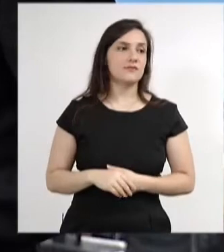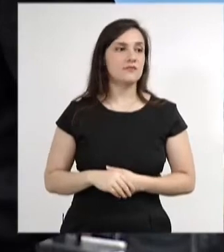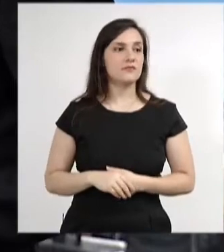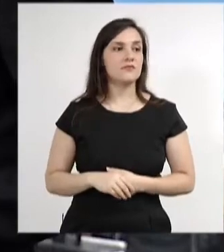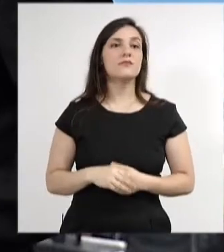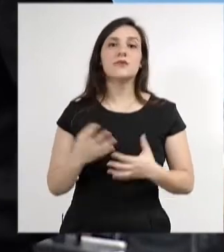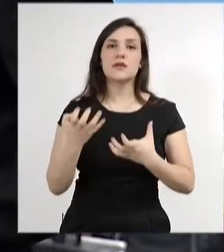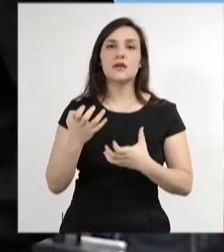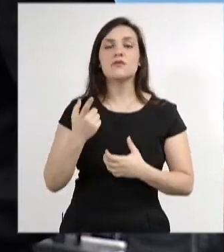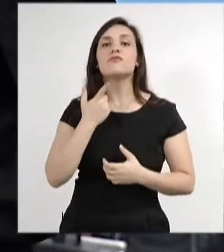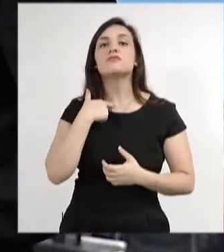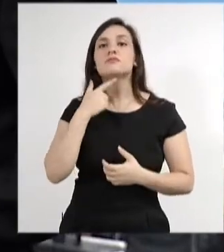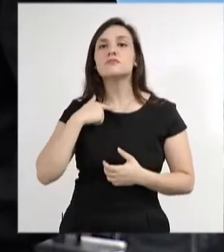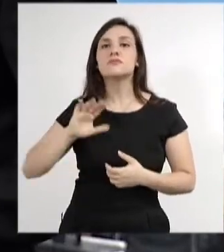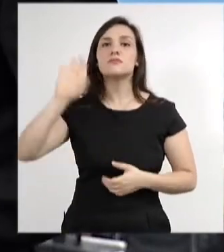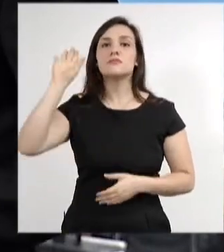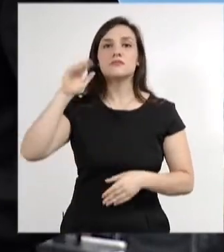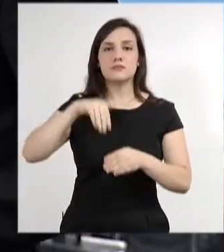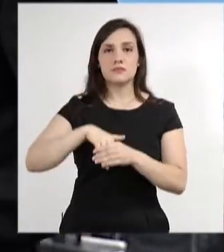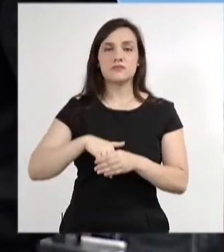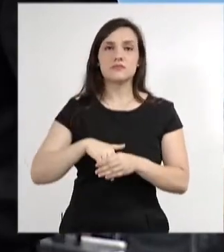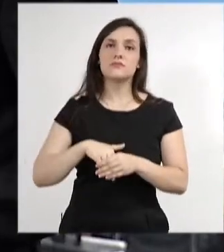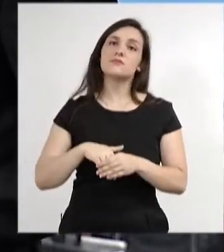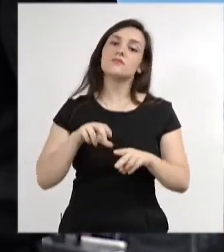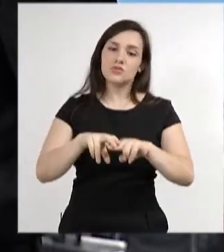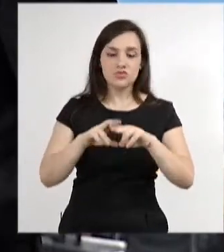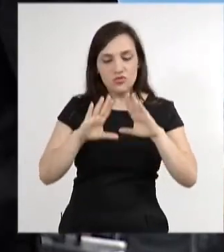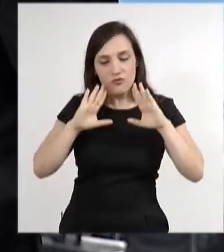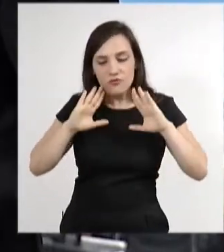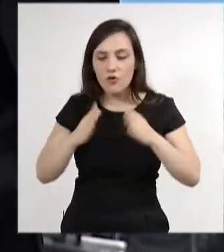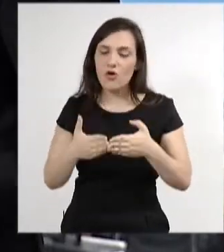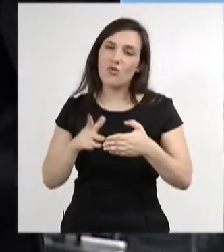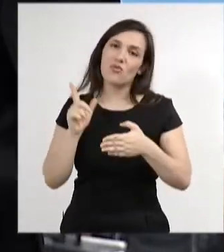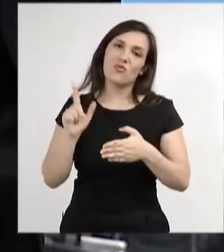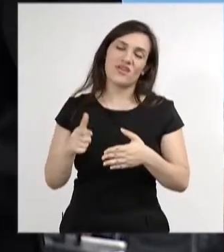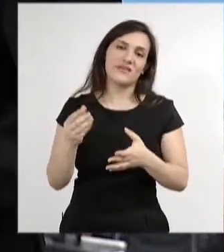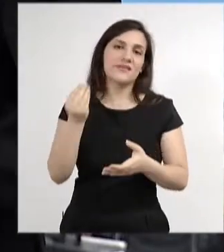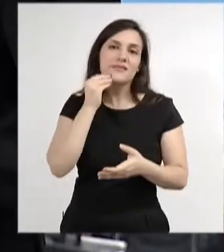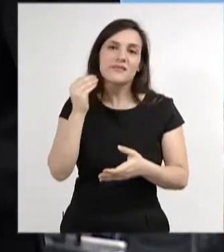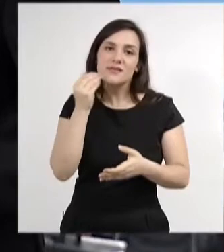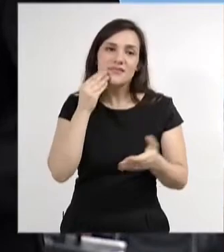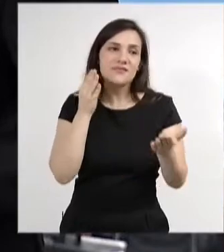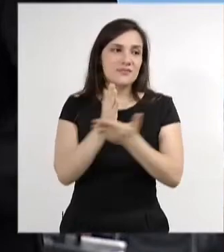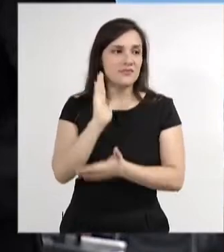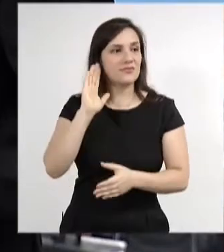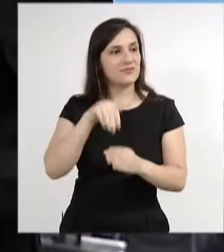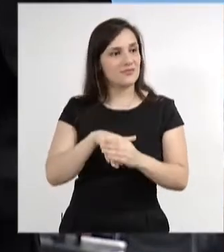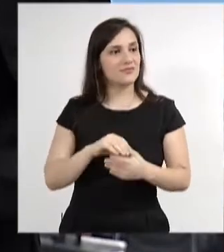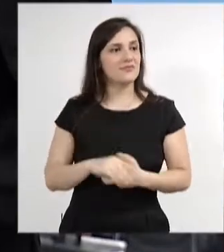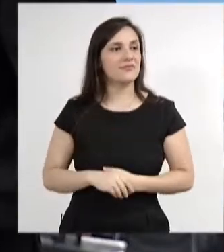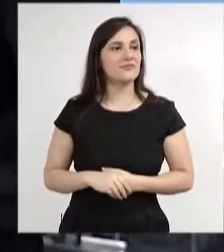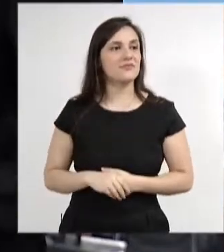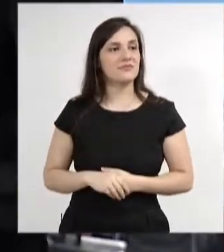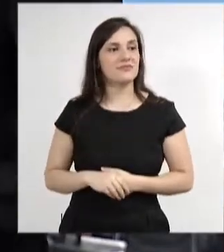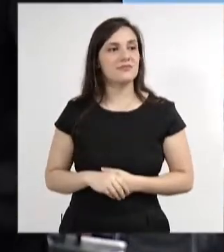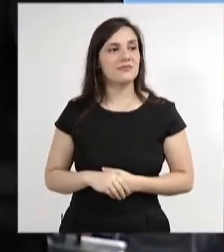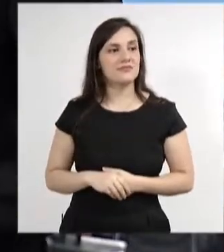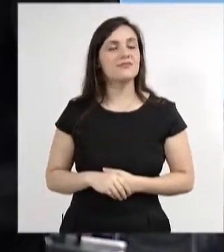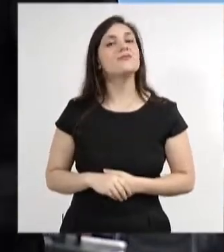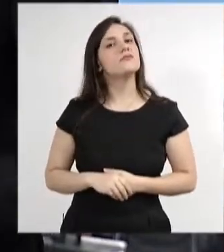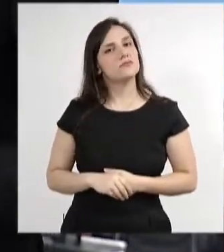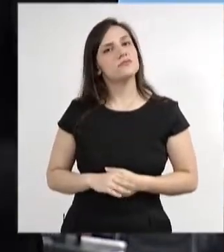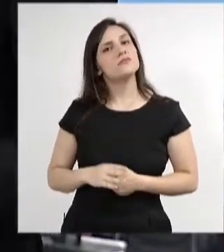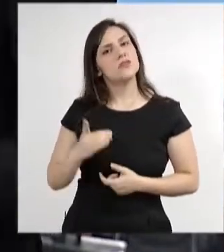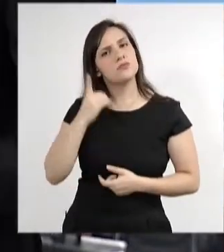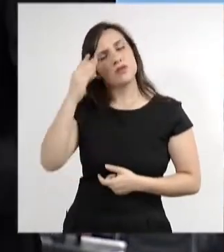será candidato. Então, ele tem essa dedicação à campanha dele durante esse ano, não deixando os trabalhos, né, ele